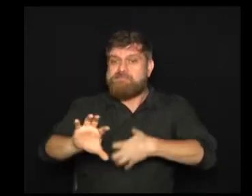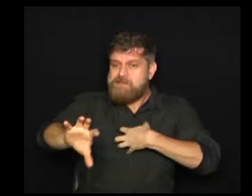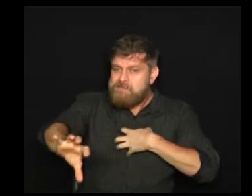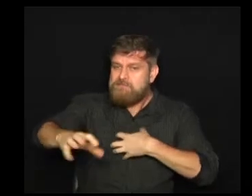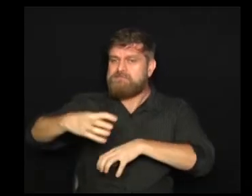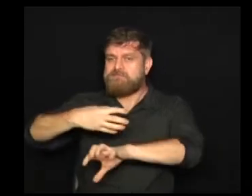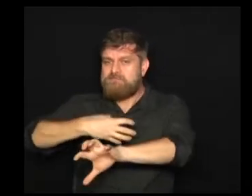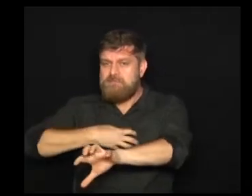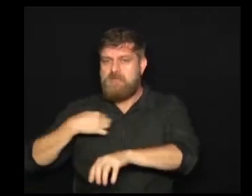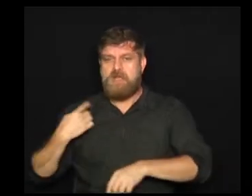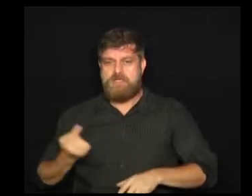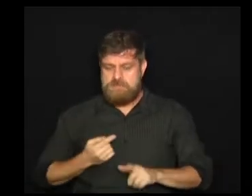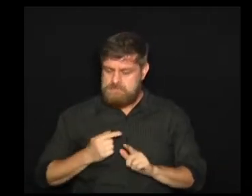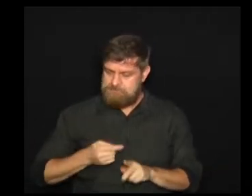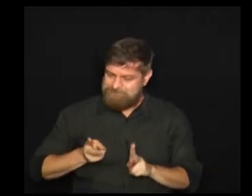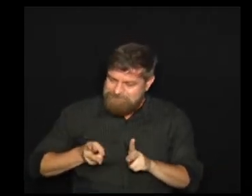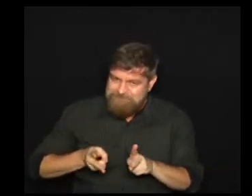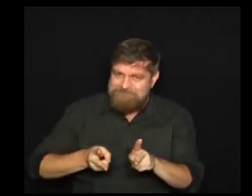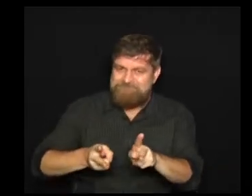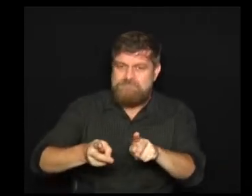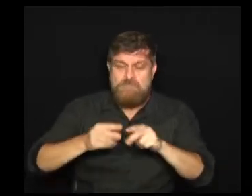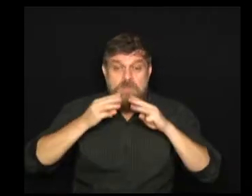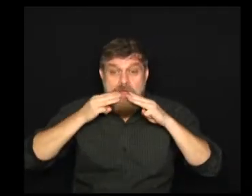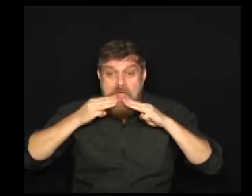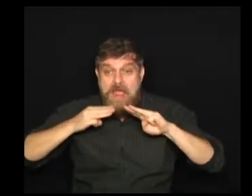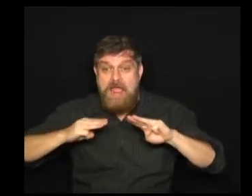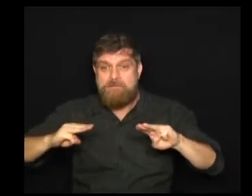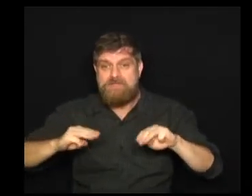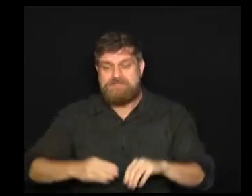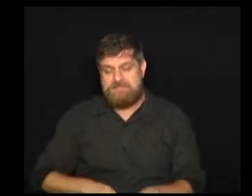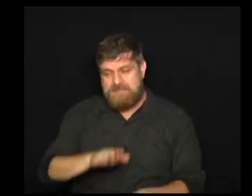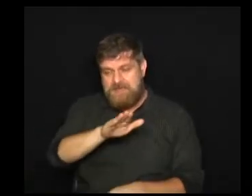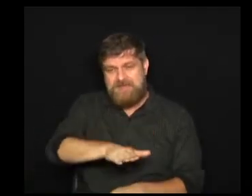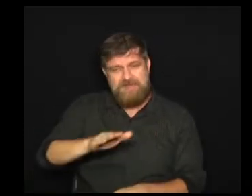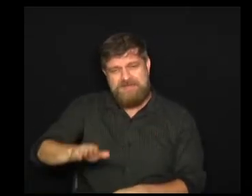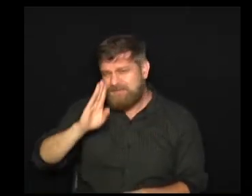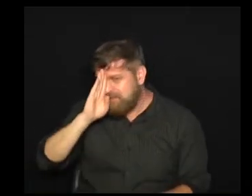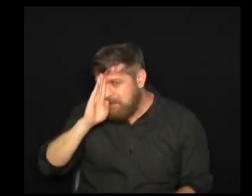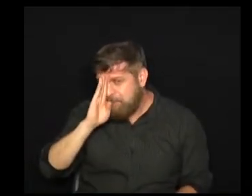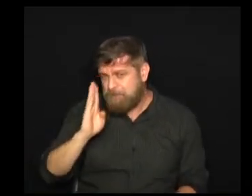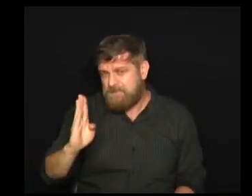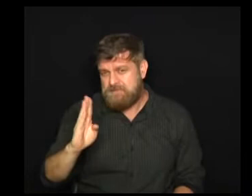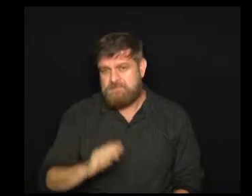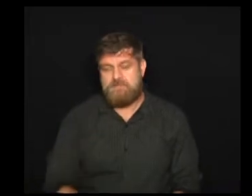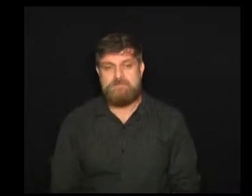tem que continuar trabalhando essa mensagem, principalmente com as crianças.